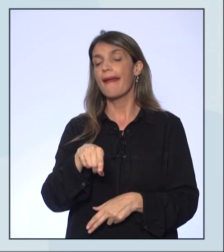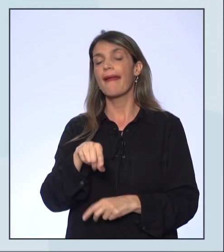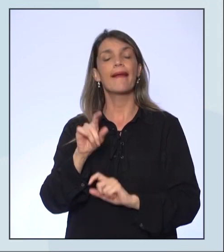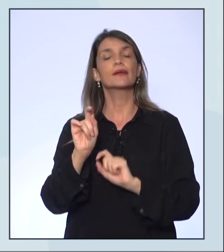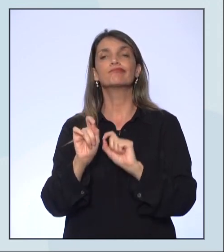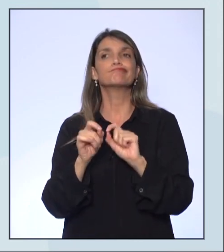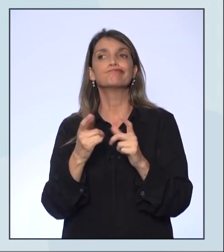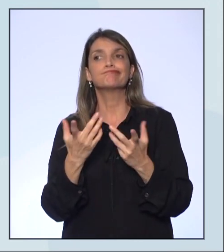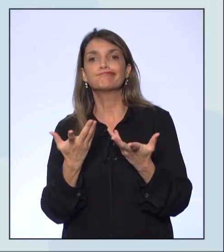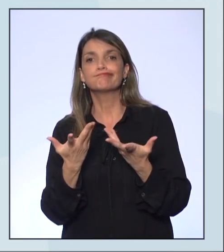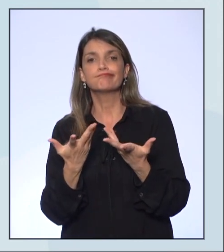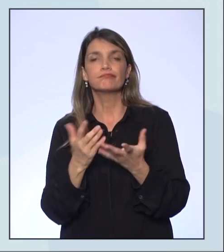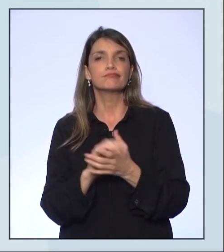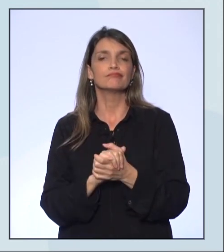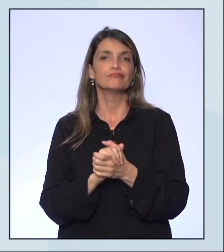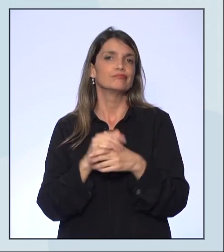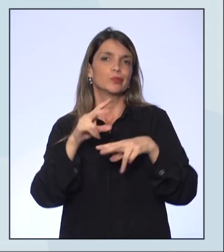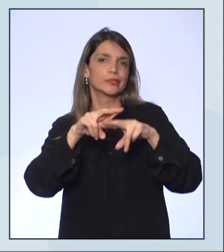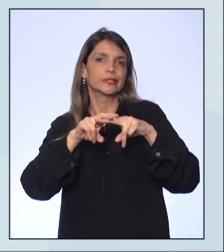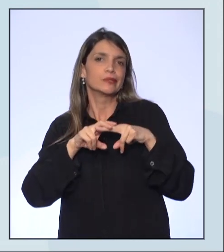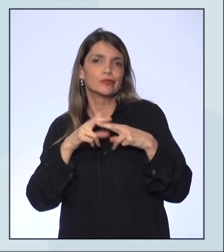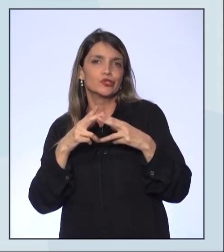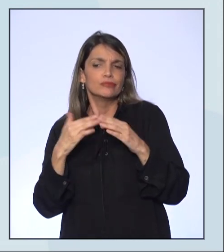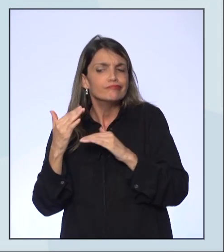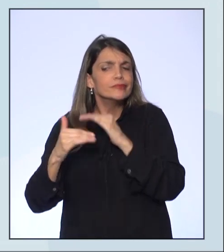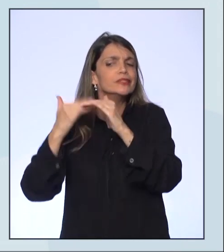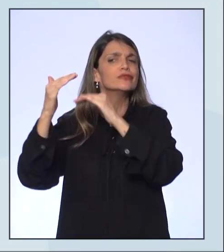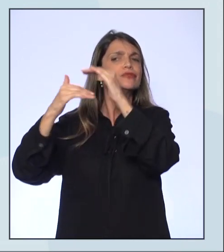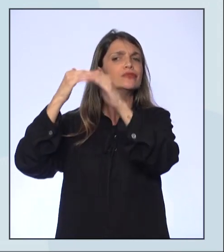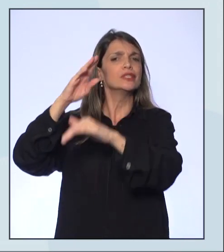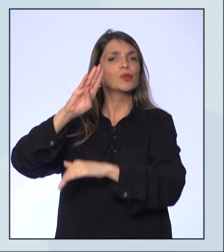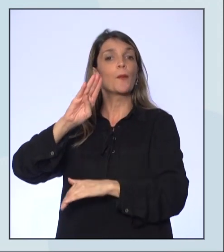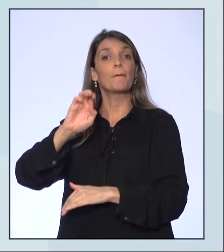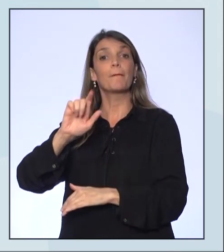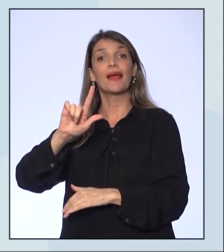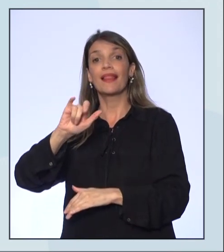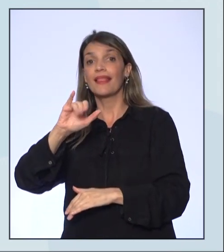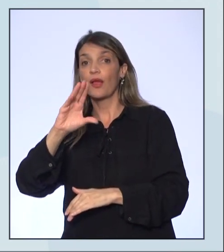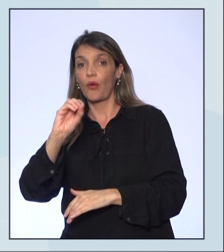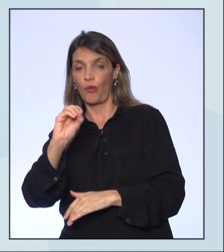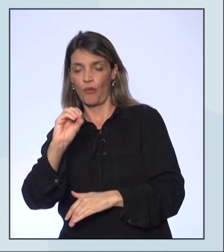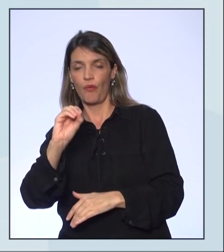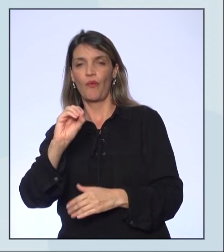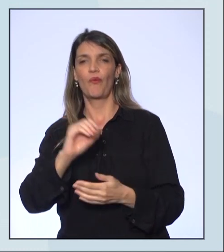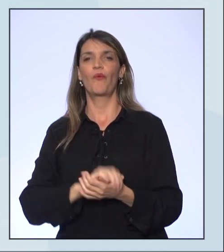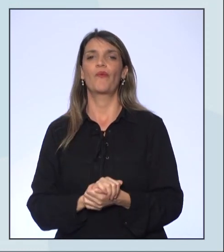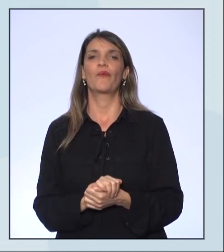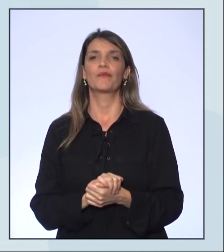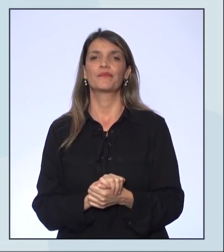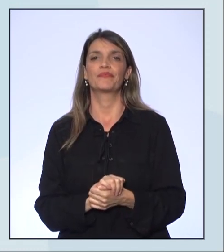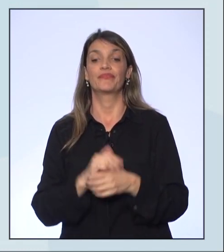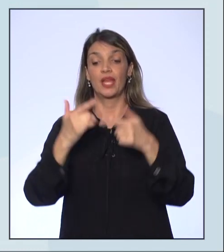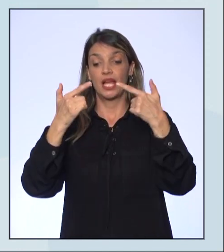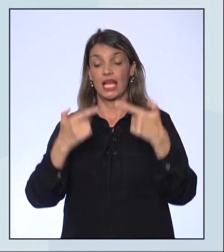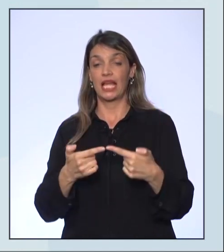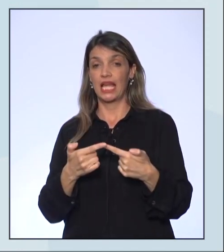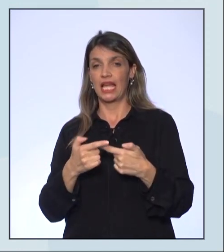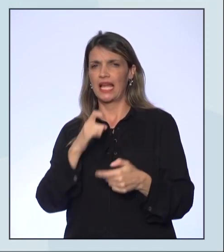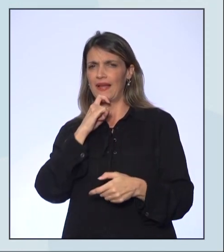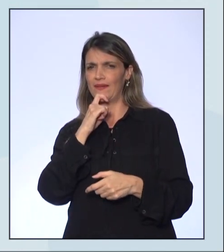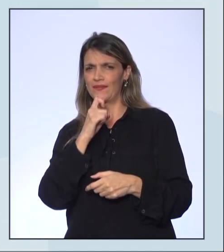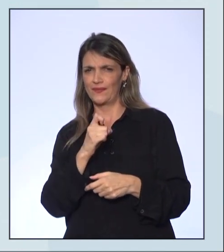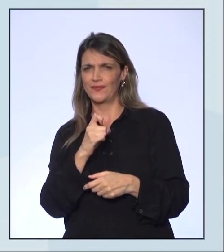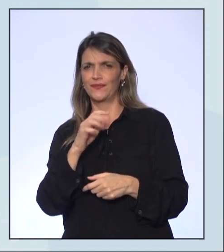aí, por questões de ter um desenvolvimento bélico, né, que vem aí da Guerra Fria, ser considerado